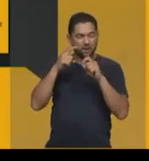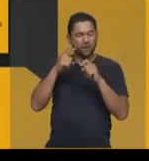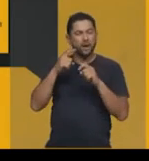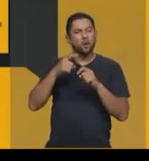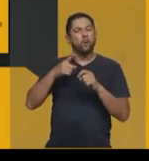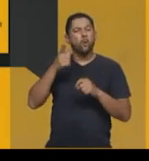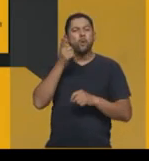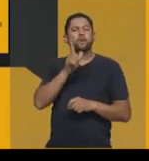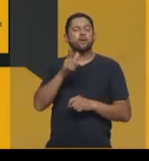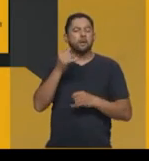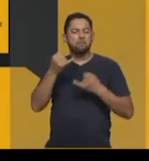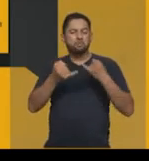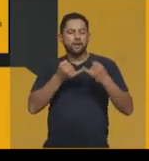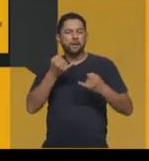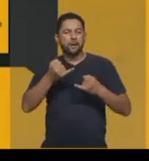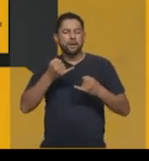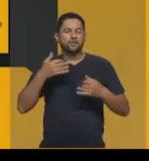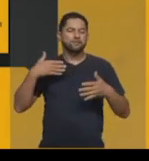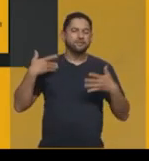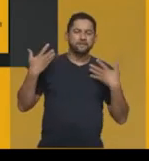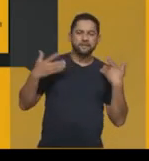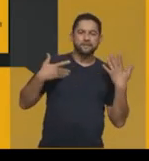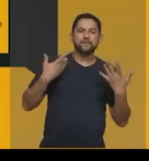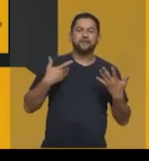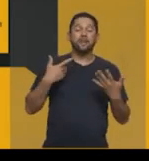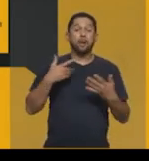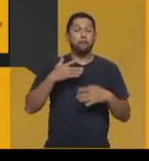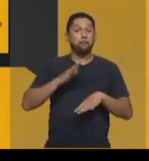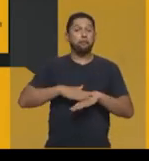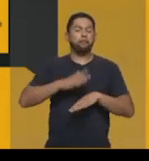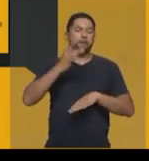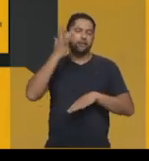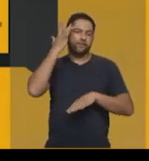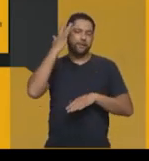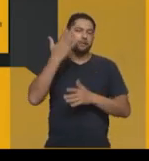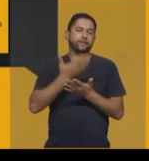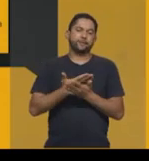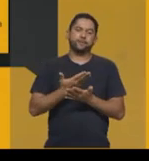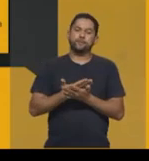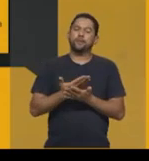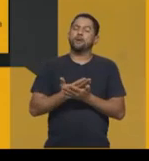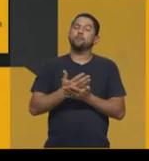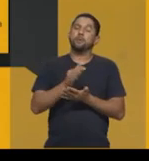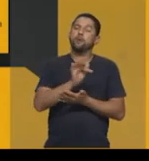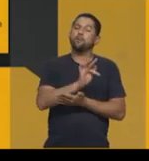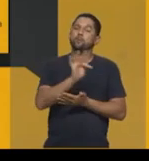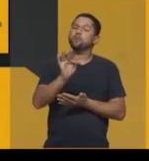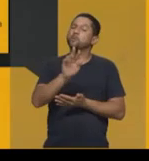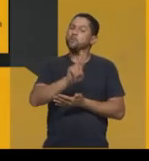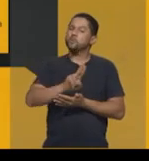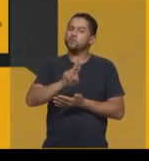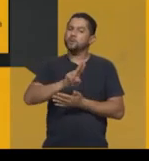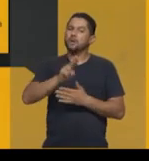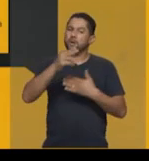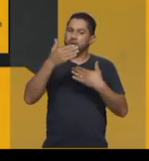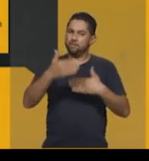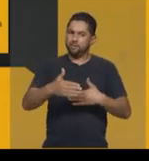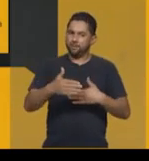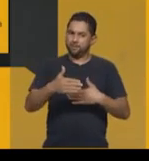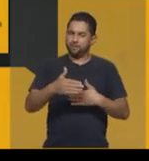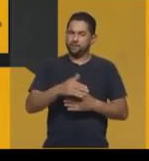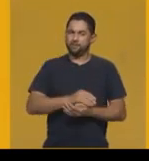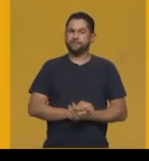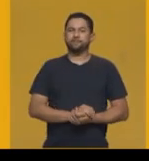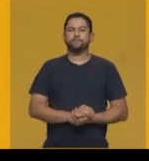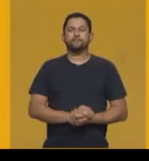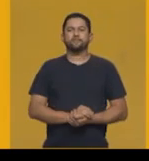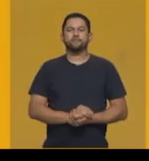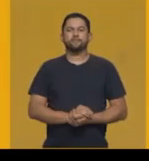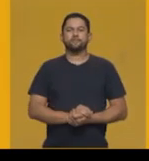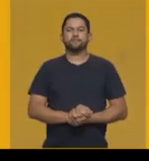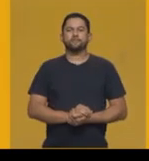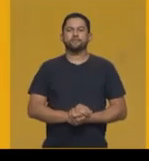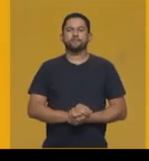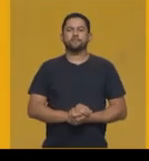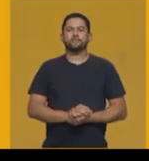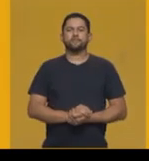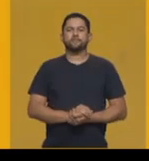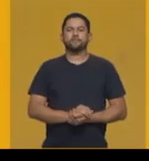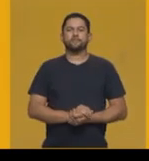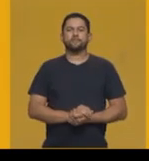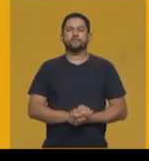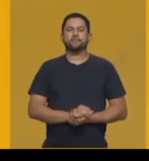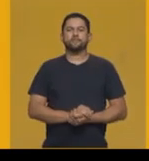brincando, se divertindo e automaticamente já vai estudando aí a parte da cartografia. Vamos